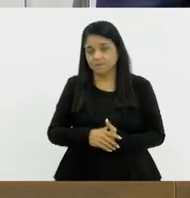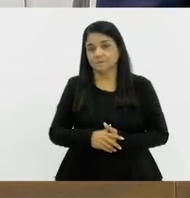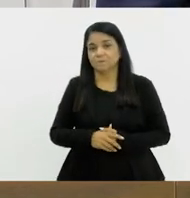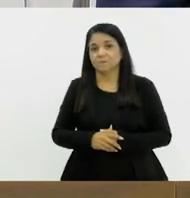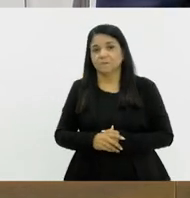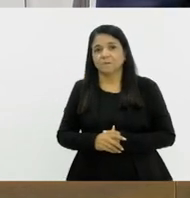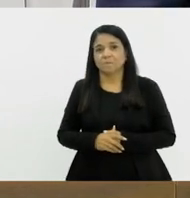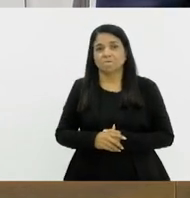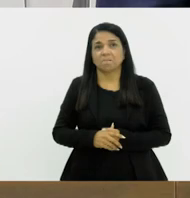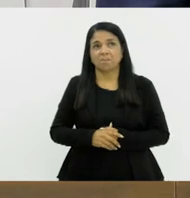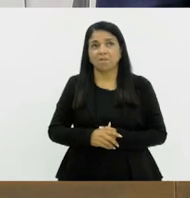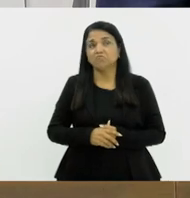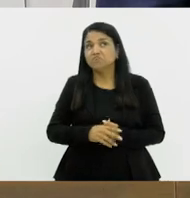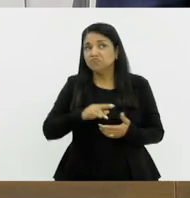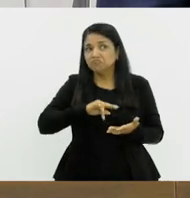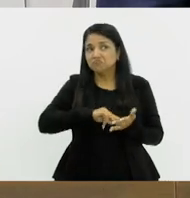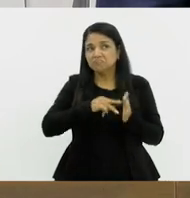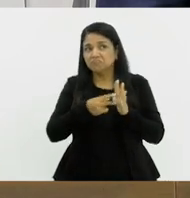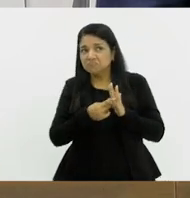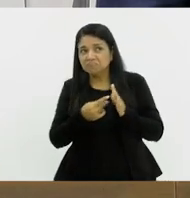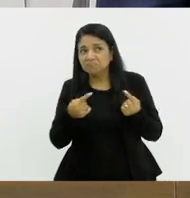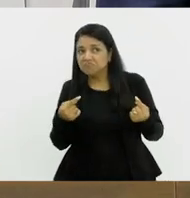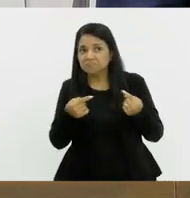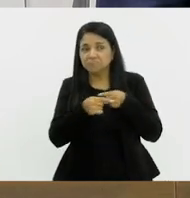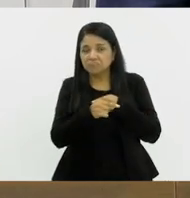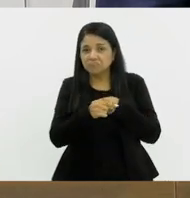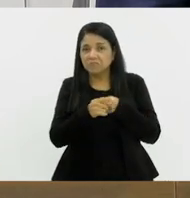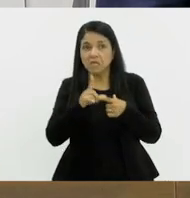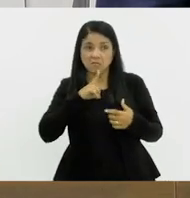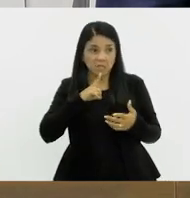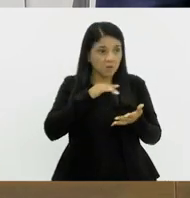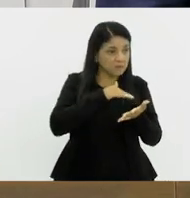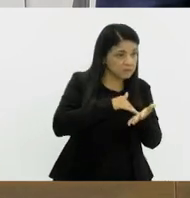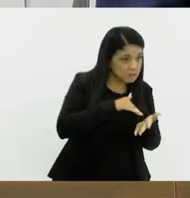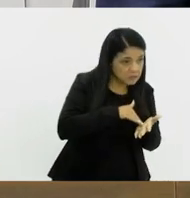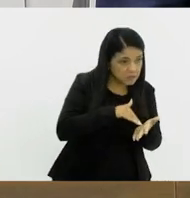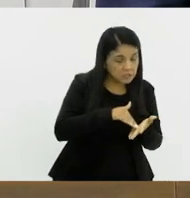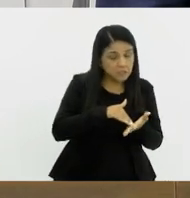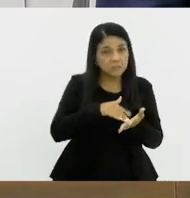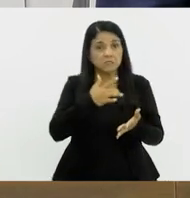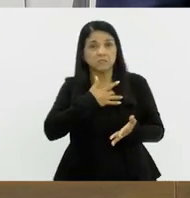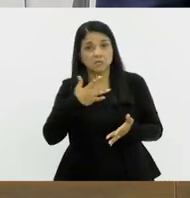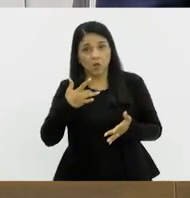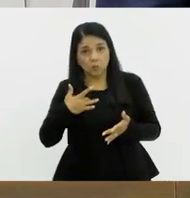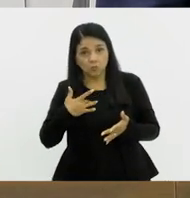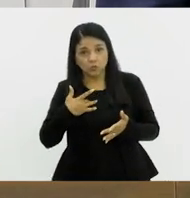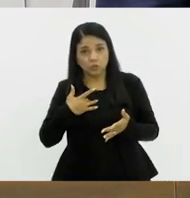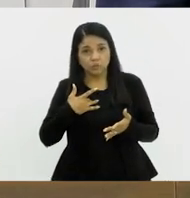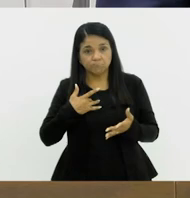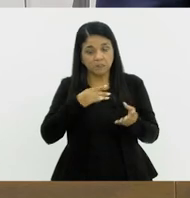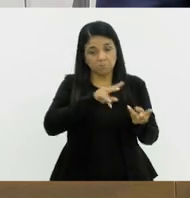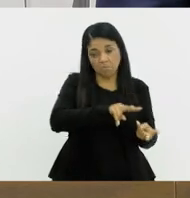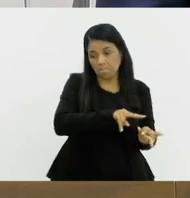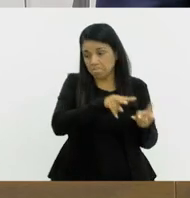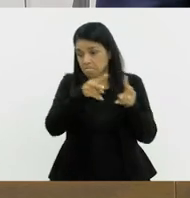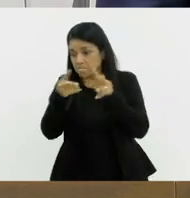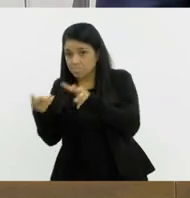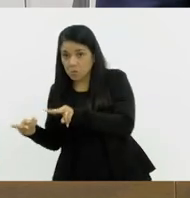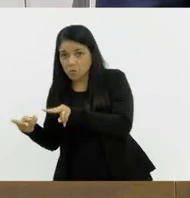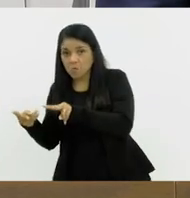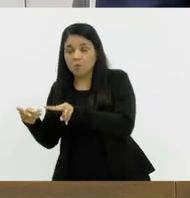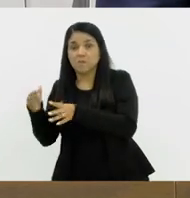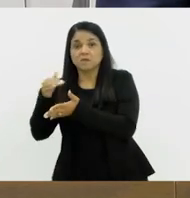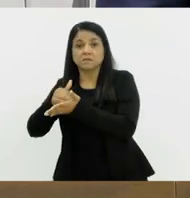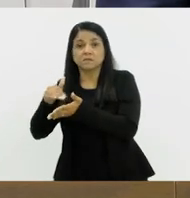Acho que não faz sentido que seja assim. Se eu tenho uma secretaria de saúde que diz que vai gerir aquilo e transfere para a Secretaria de Administração